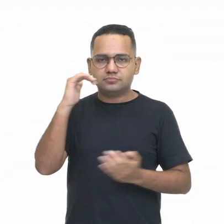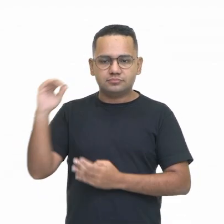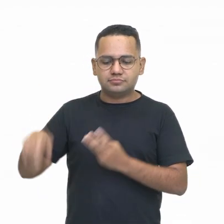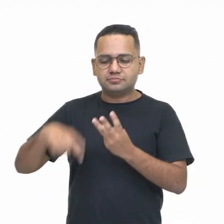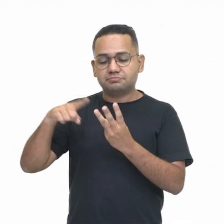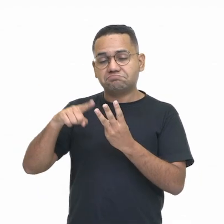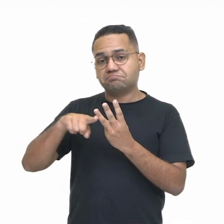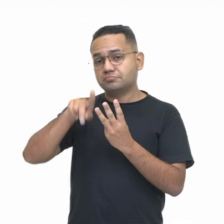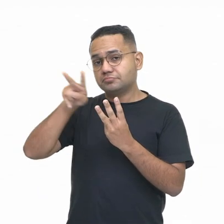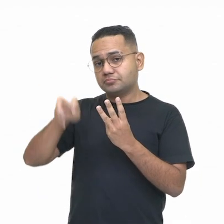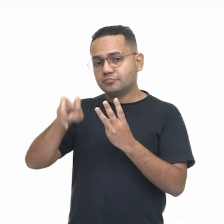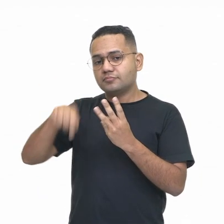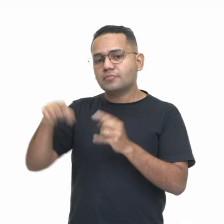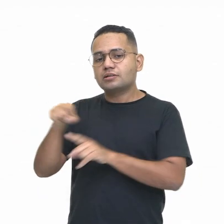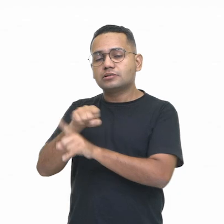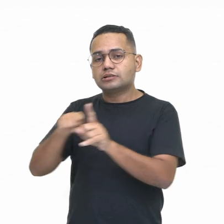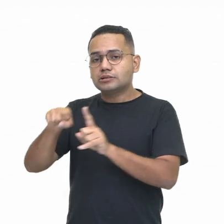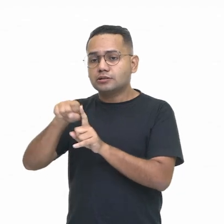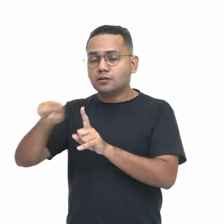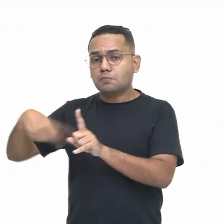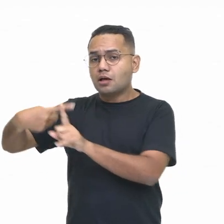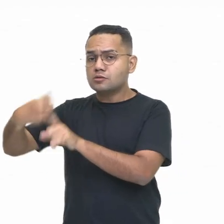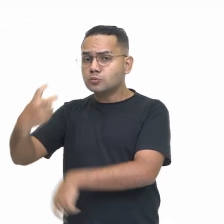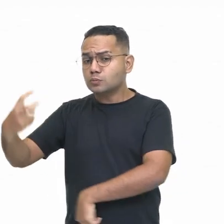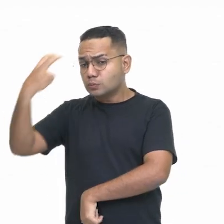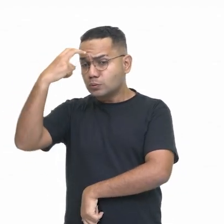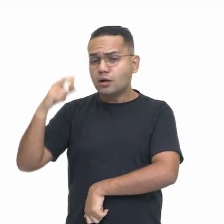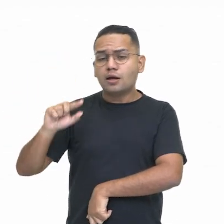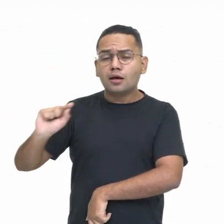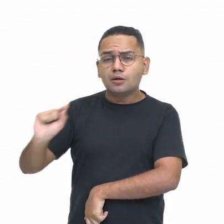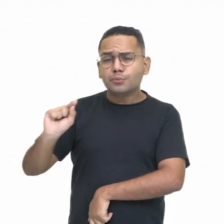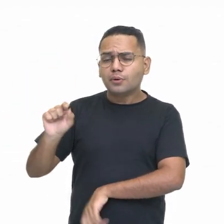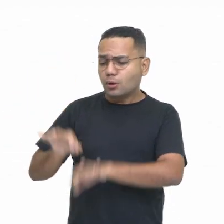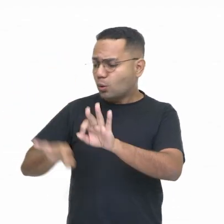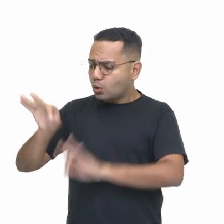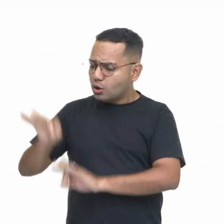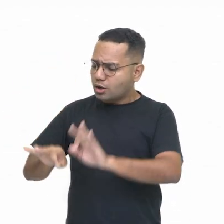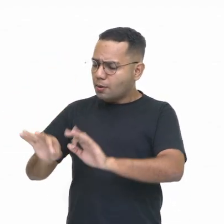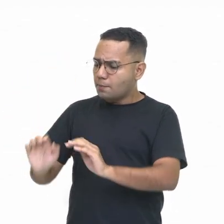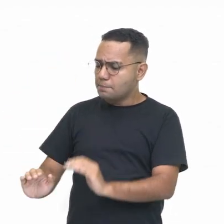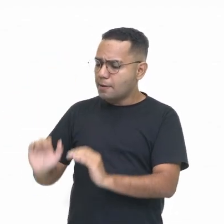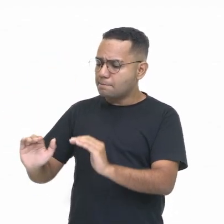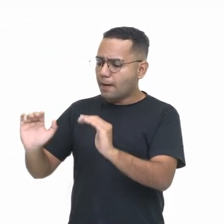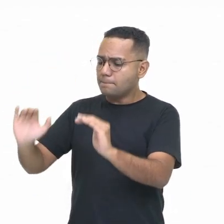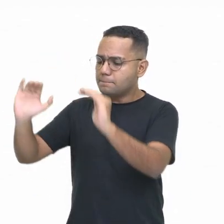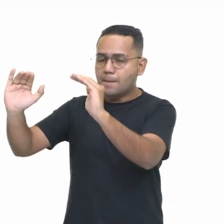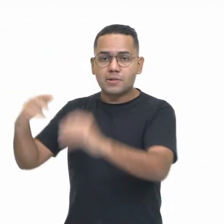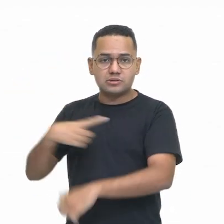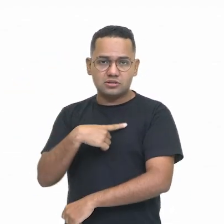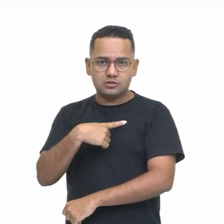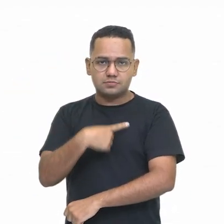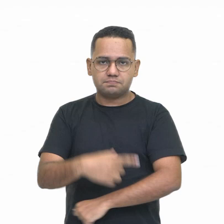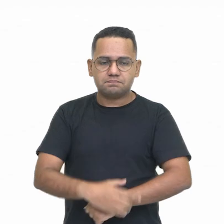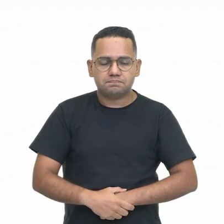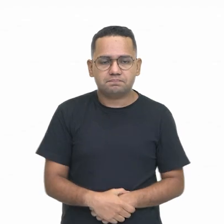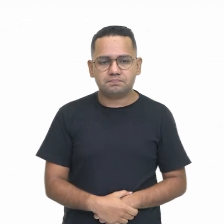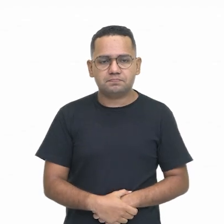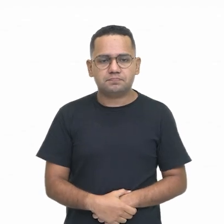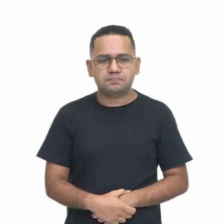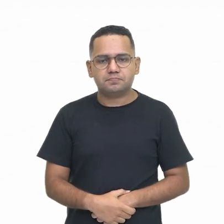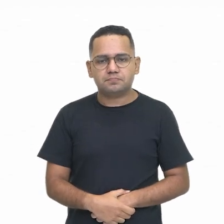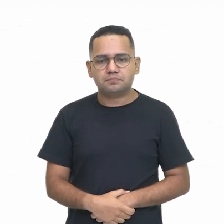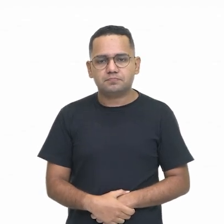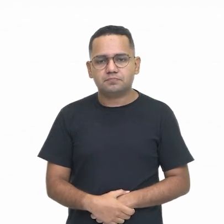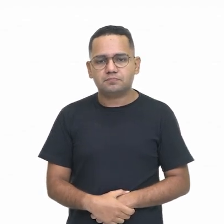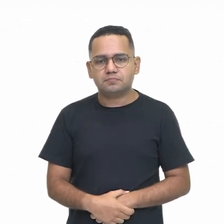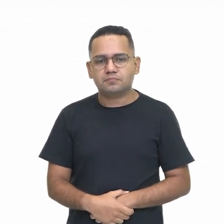a cultura, né, de Gana, ela era hierárquica. Então você vai ter uma divisão, olha